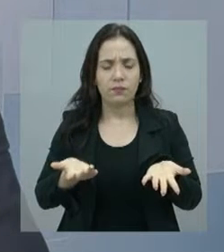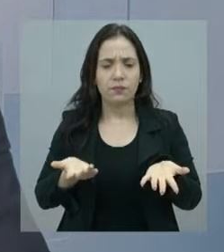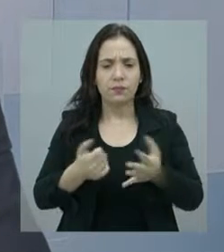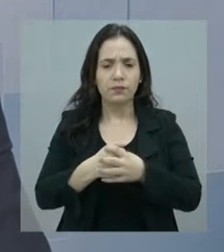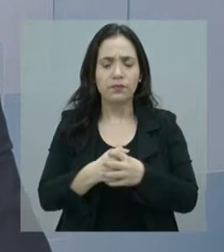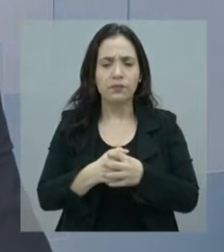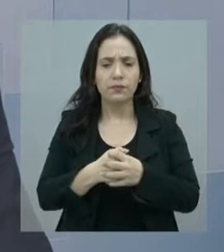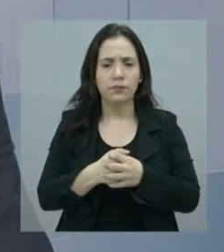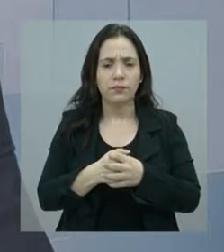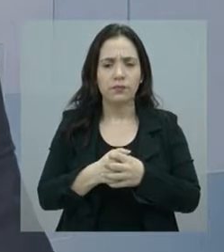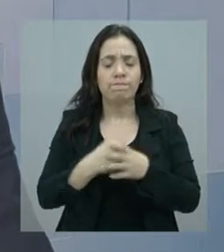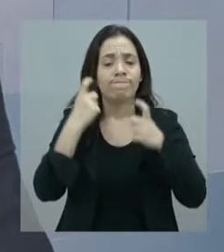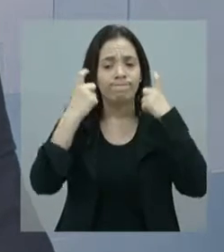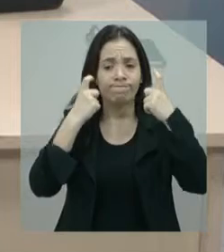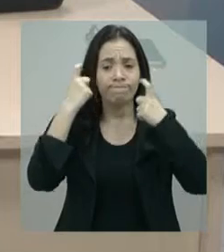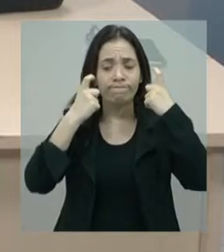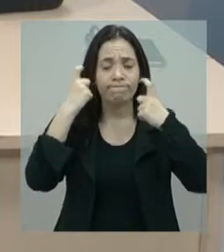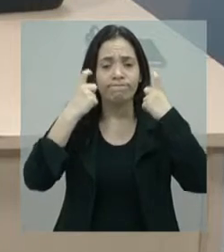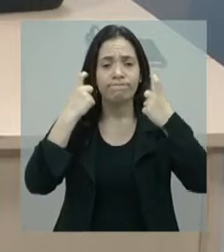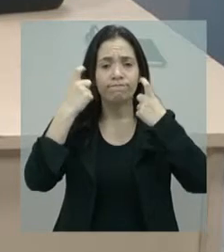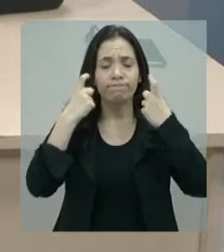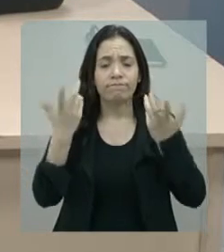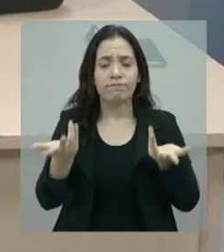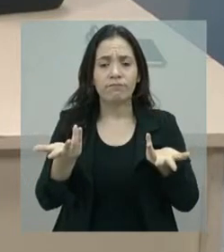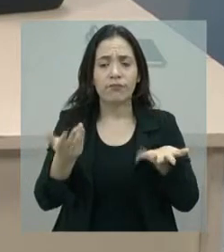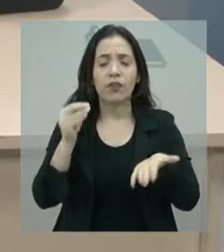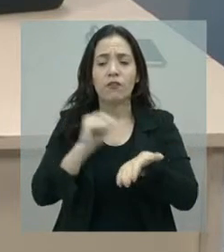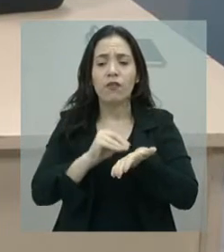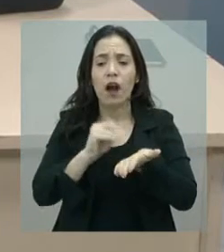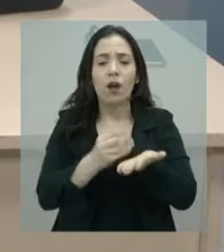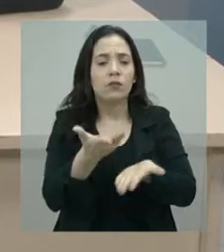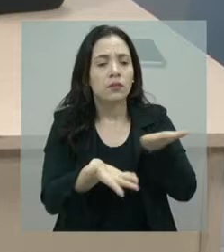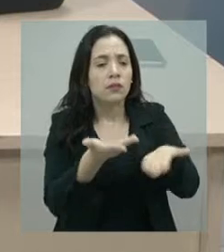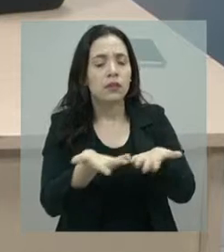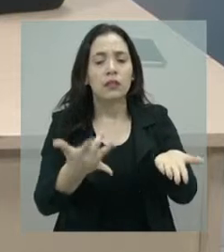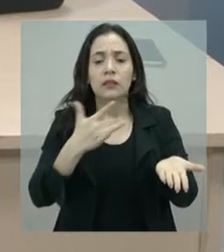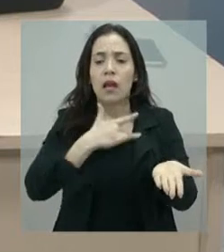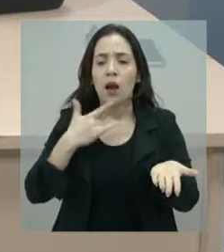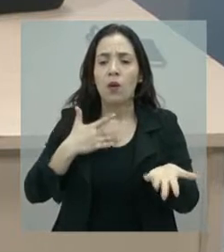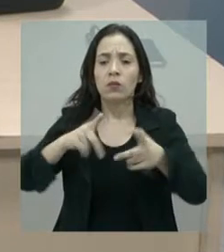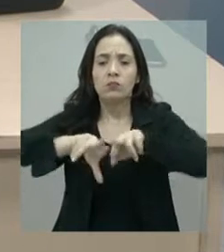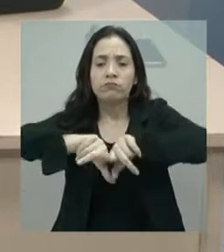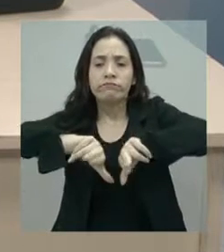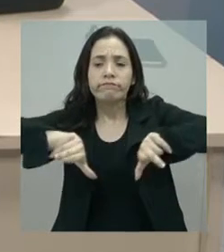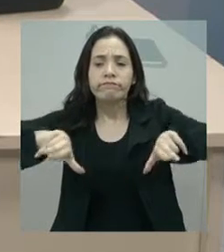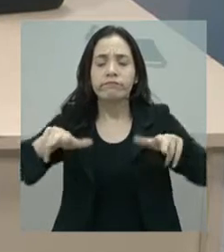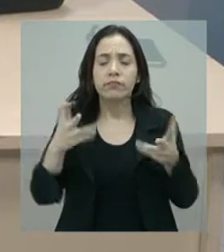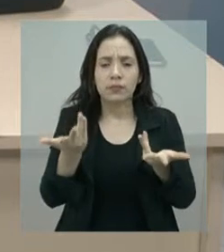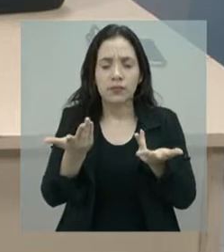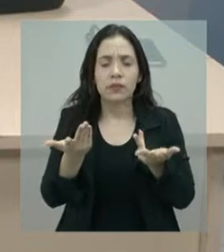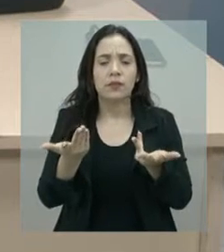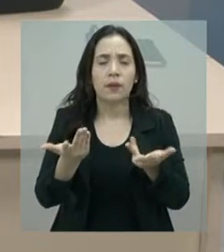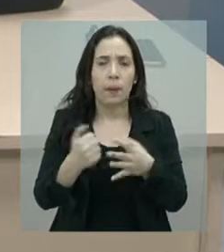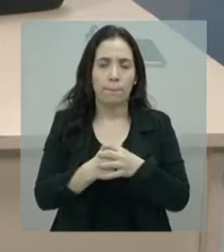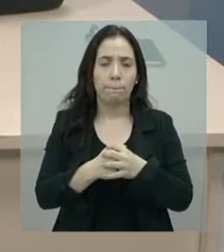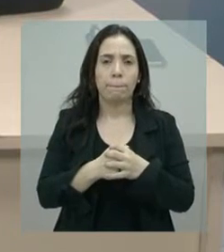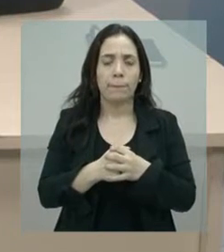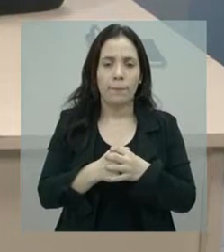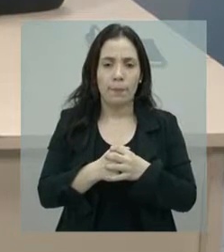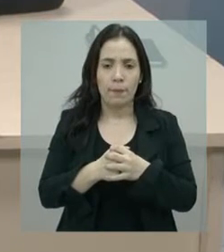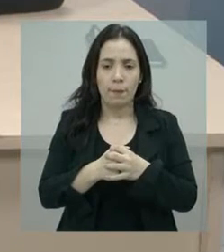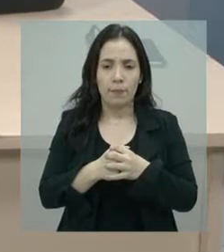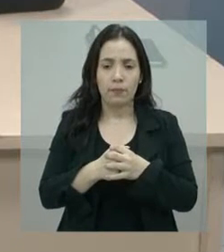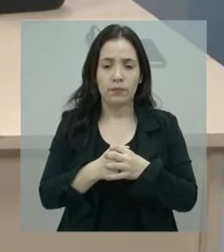satânica. Preocupação maior. Desumano. Se esqueceu a assistência, se esqueceu a saúde, né? Hoje se esqueceu a previdência. Reflexos disso aí